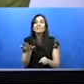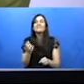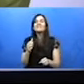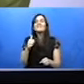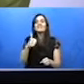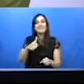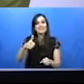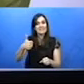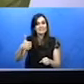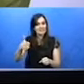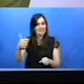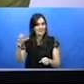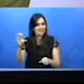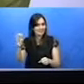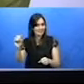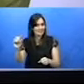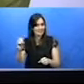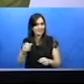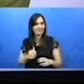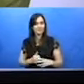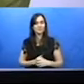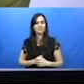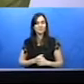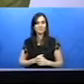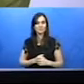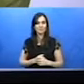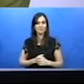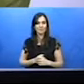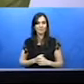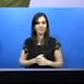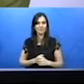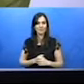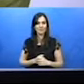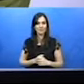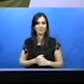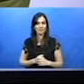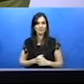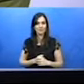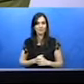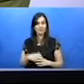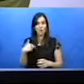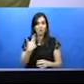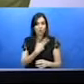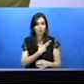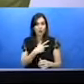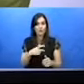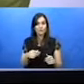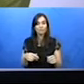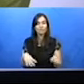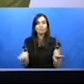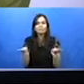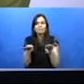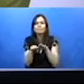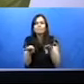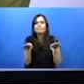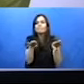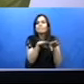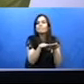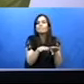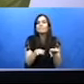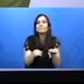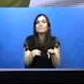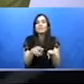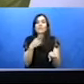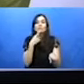no total, juntando todos esses ovinhos, de 110. Então, nós vamos fazer o pareamento respondendo dentro